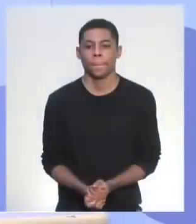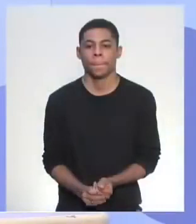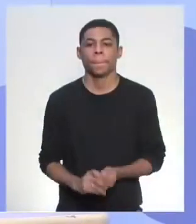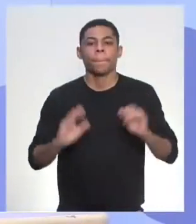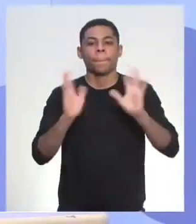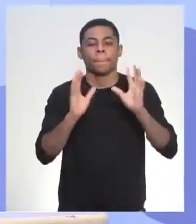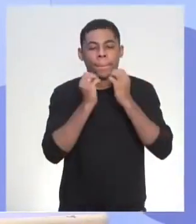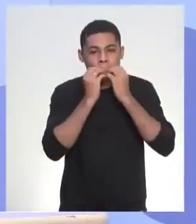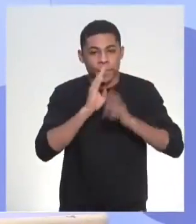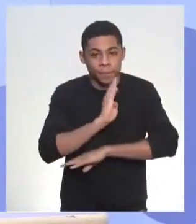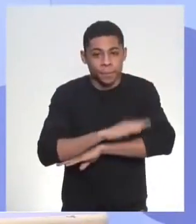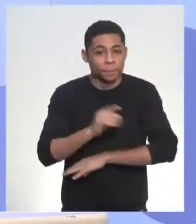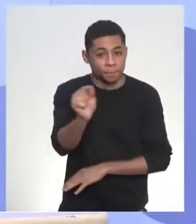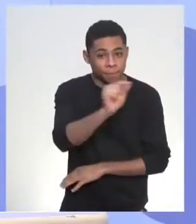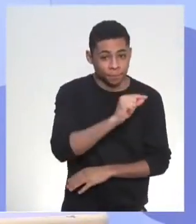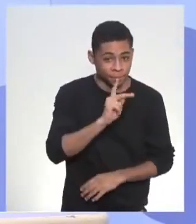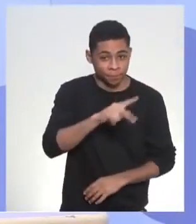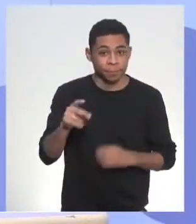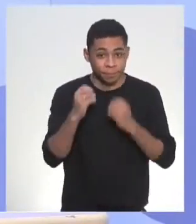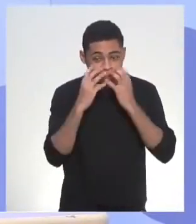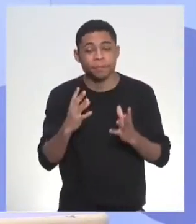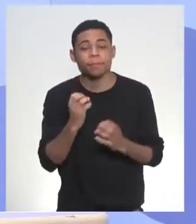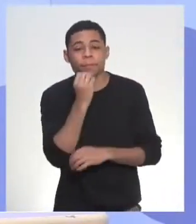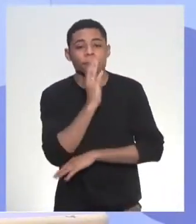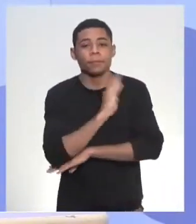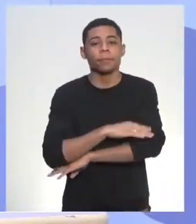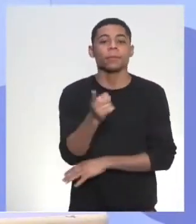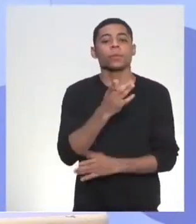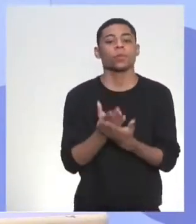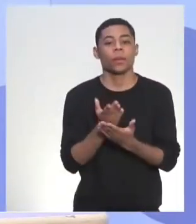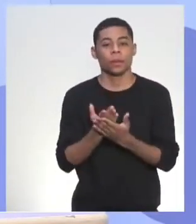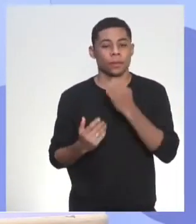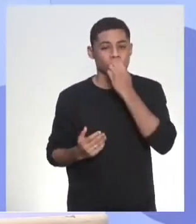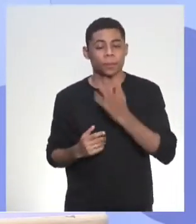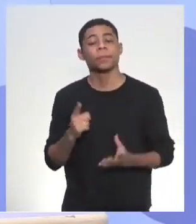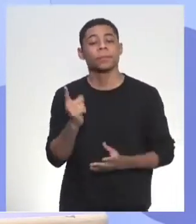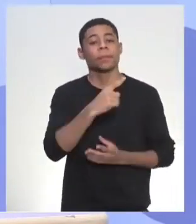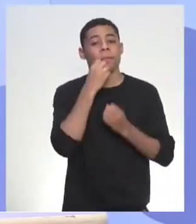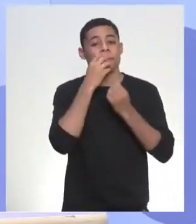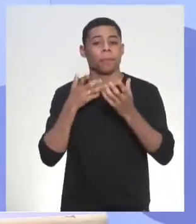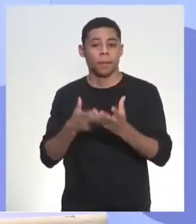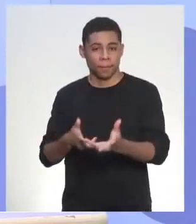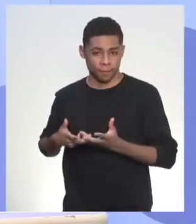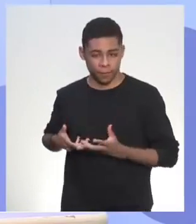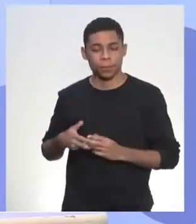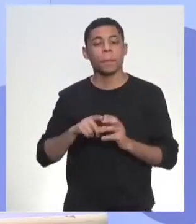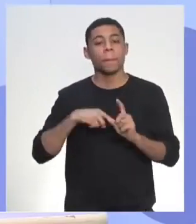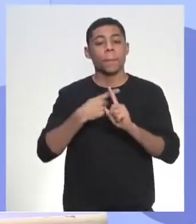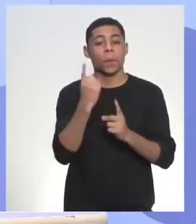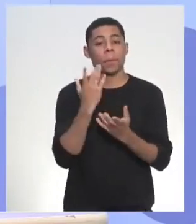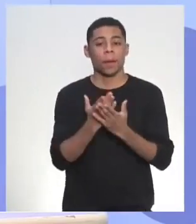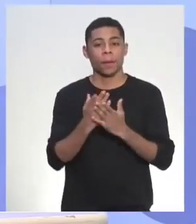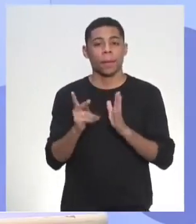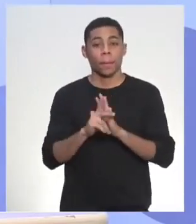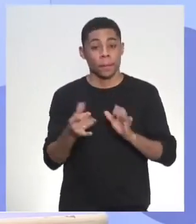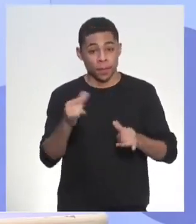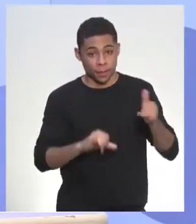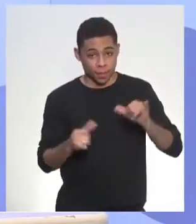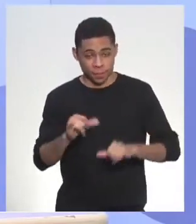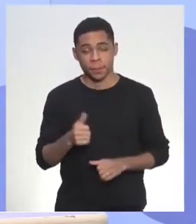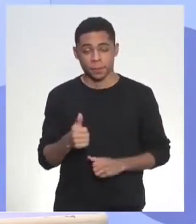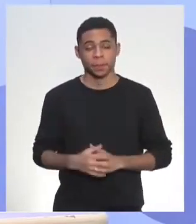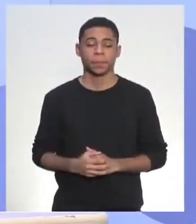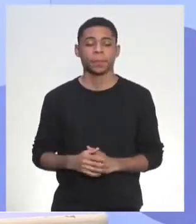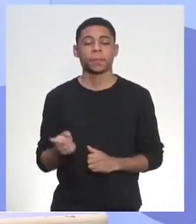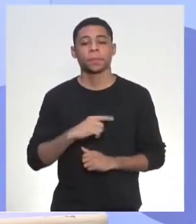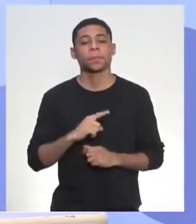Olá, boa tarde aos professores, boa tarde aos estudantes, né? Sejam todos bem-vindos a mais uma aula de Química. E